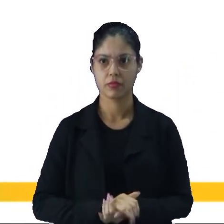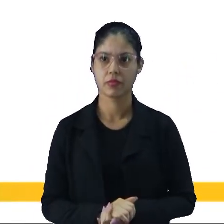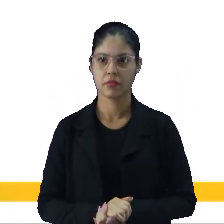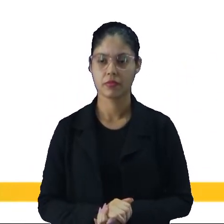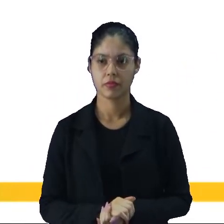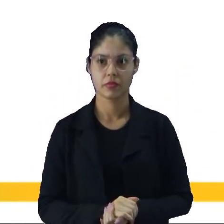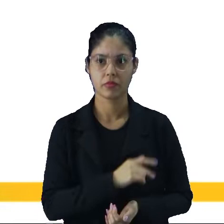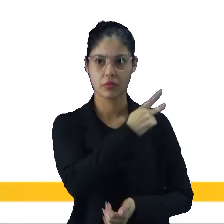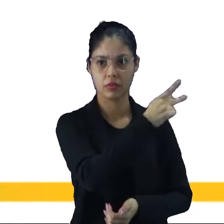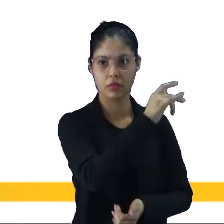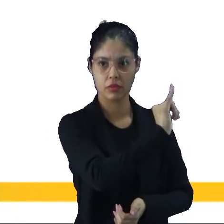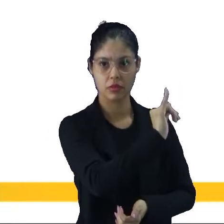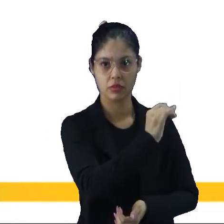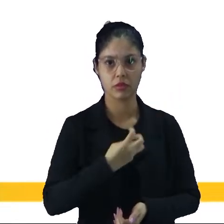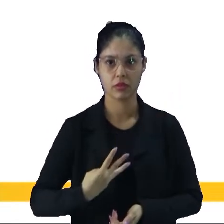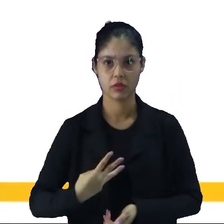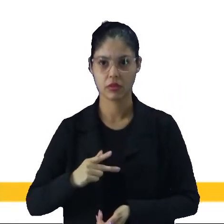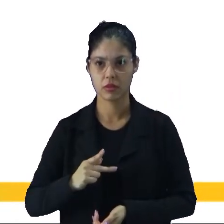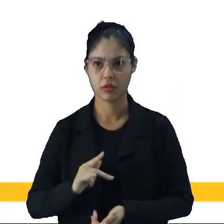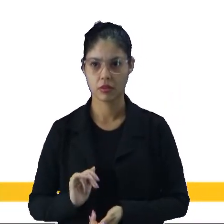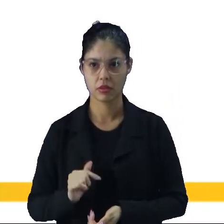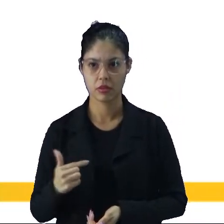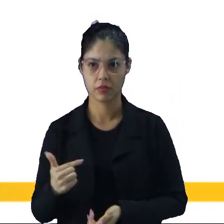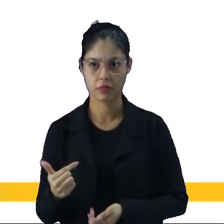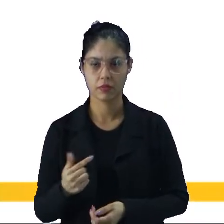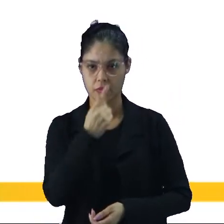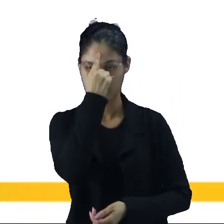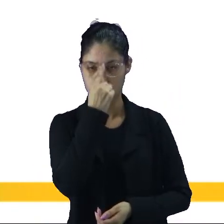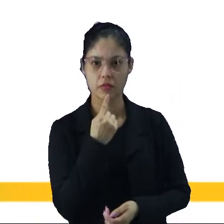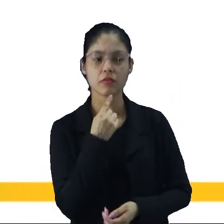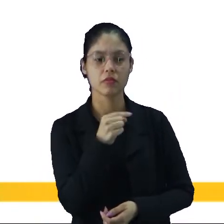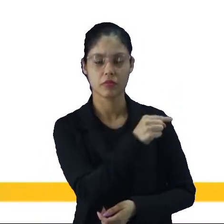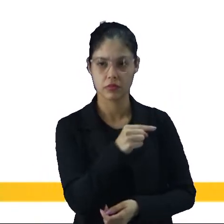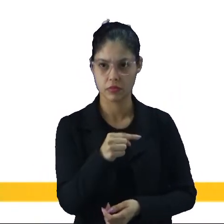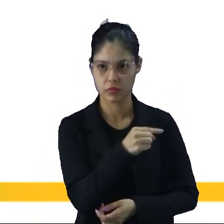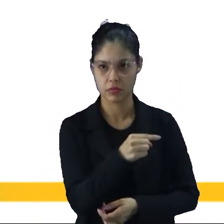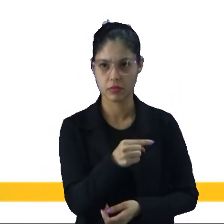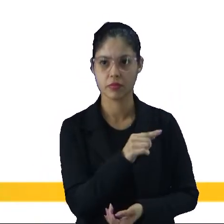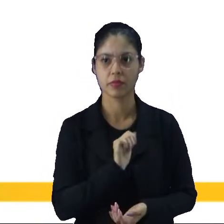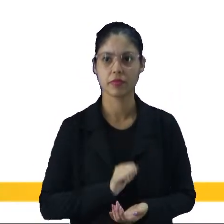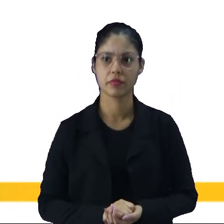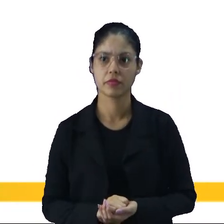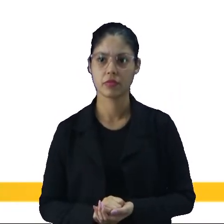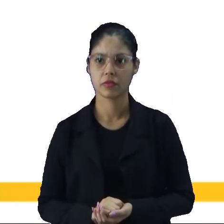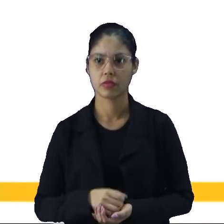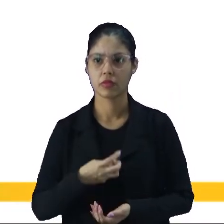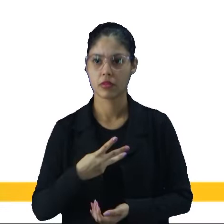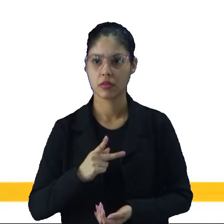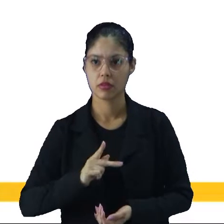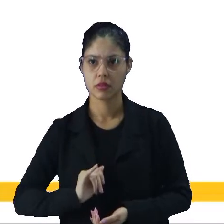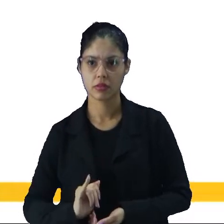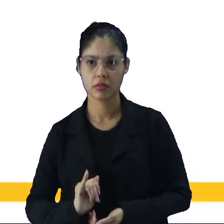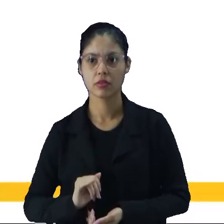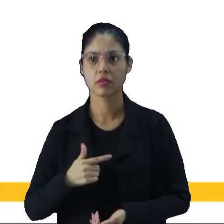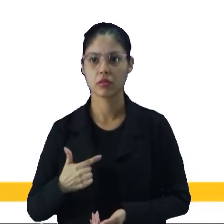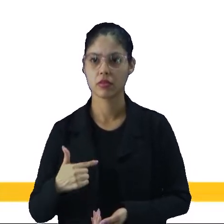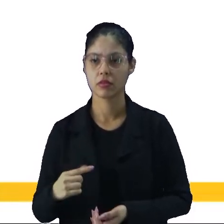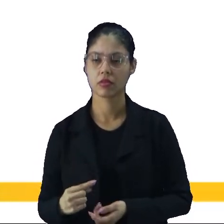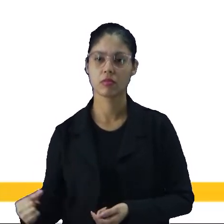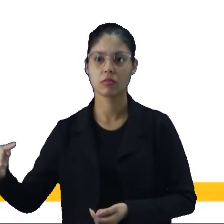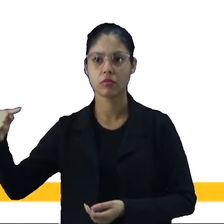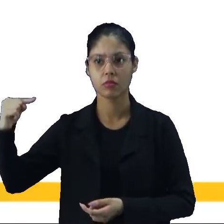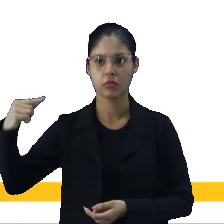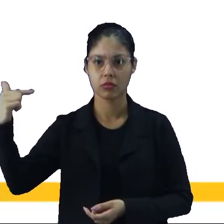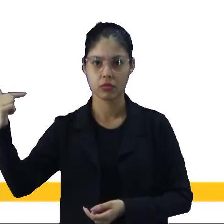De π a 3π sobre 2, a imagem também tem sinal negativa, a função. E de 3π sobre 2 a 2π também